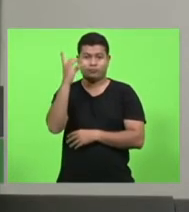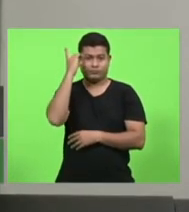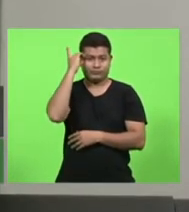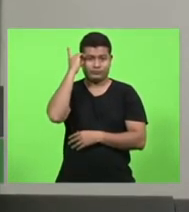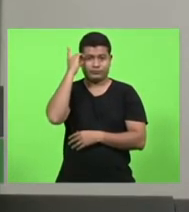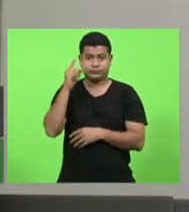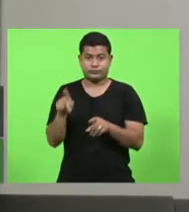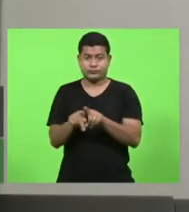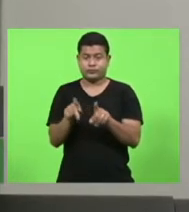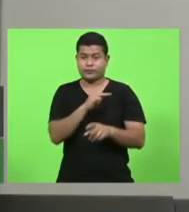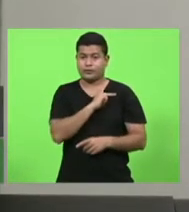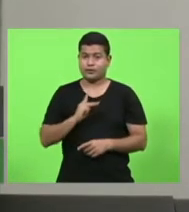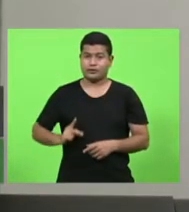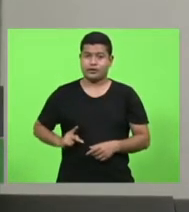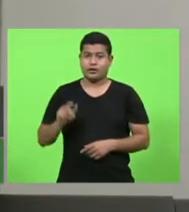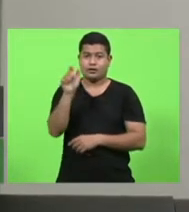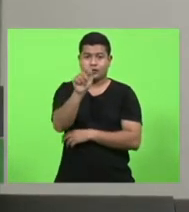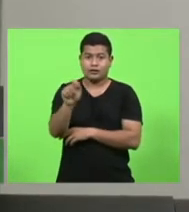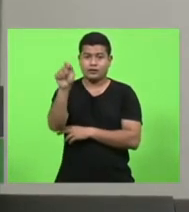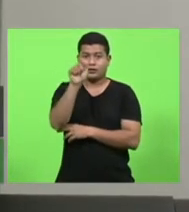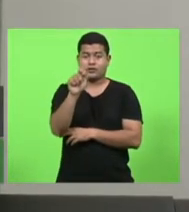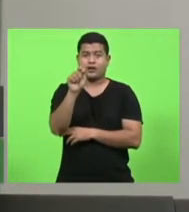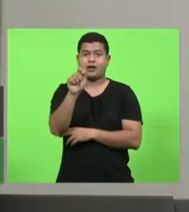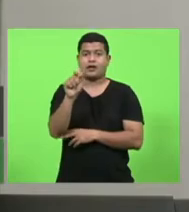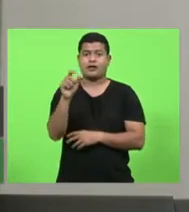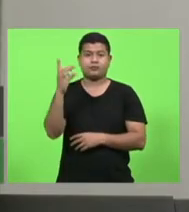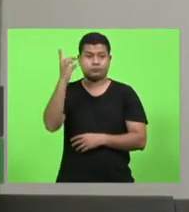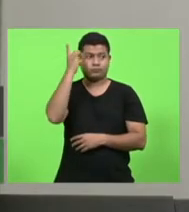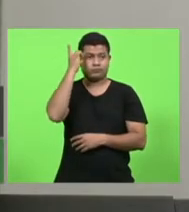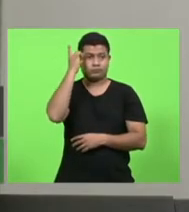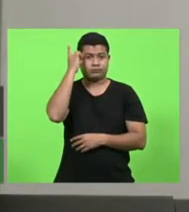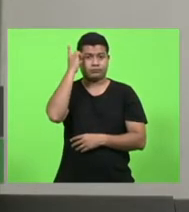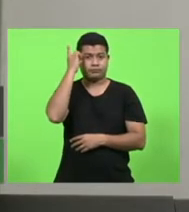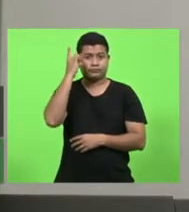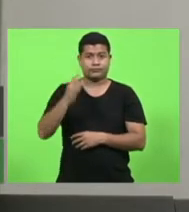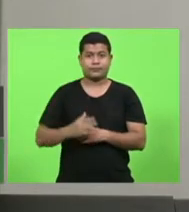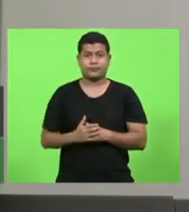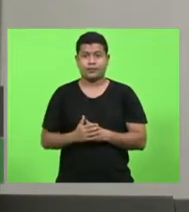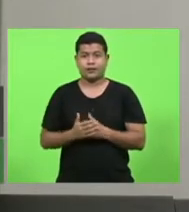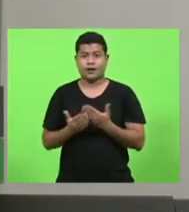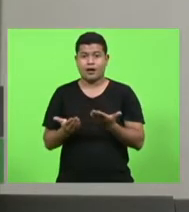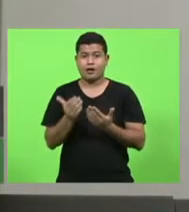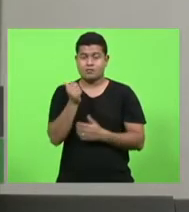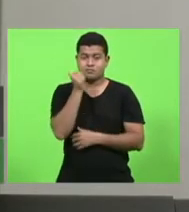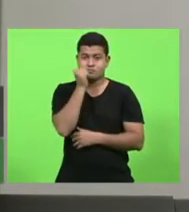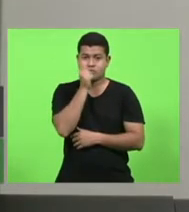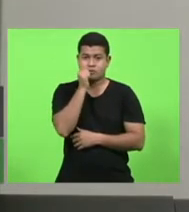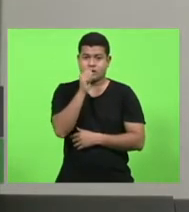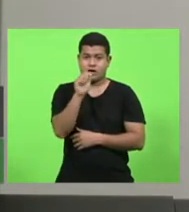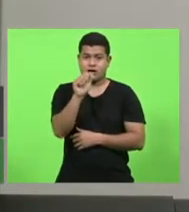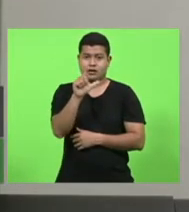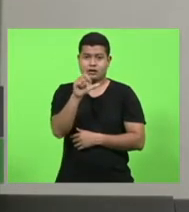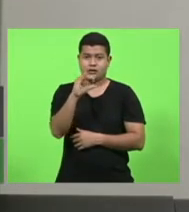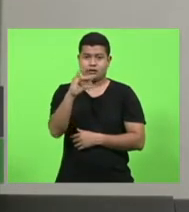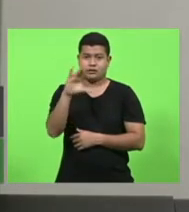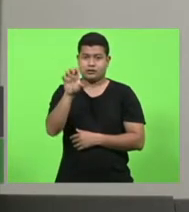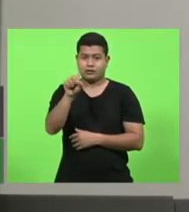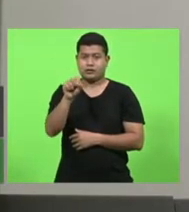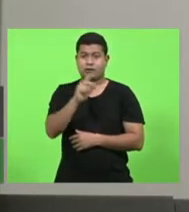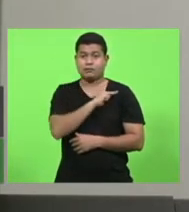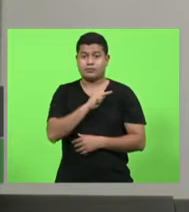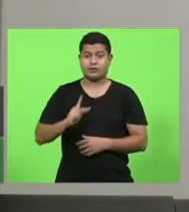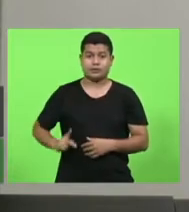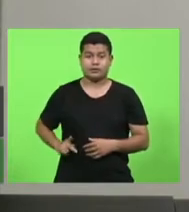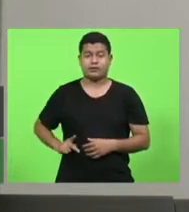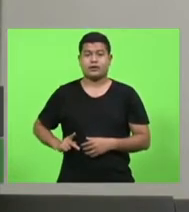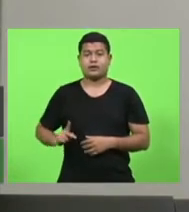das Associações de Síndrome de Down. Senhora Alice Kirten, presidente da Federação Catarinense